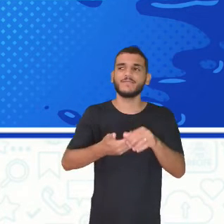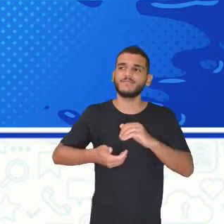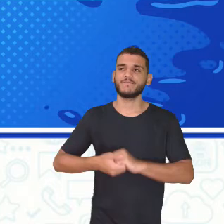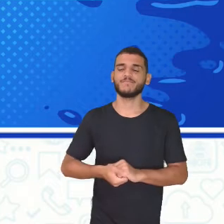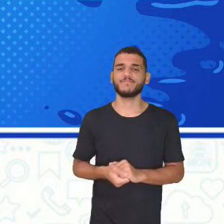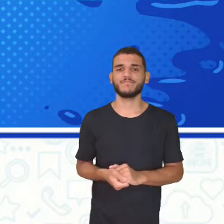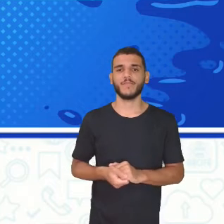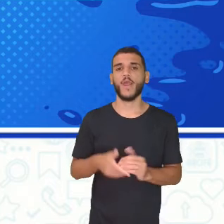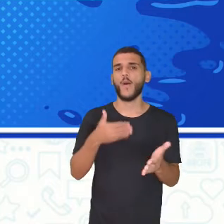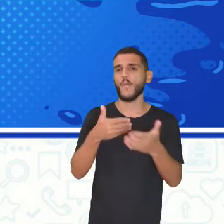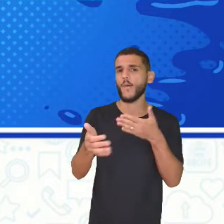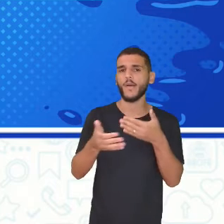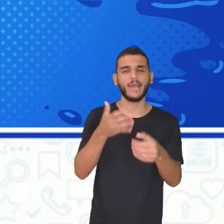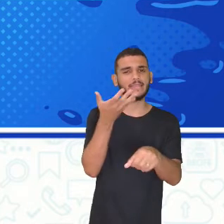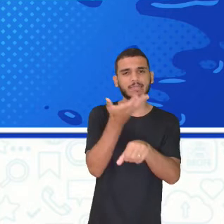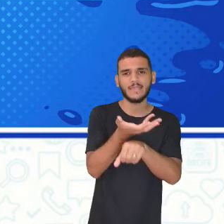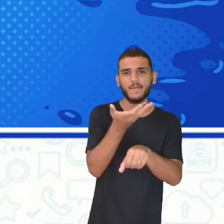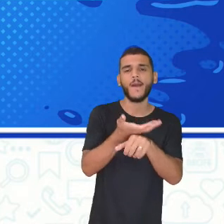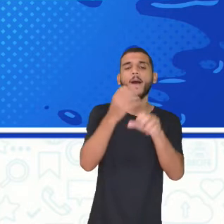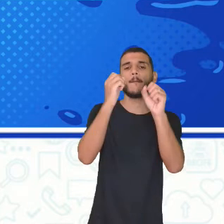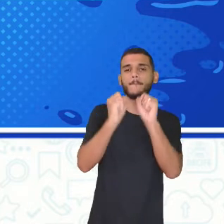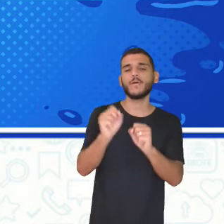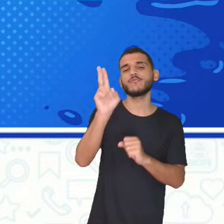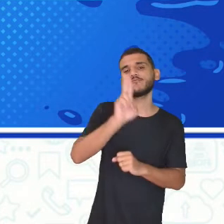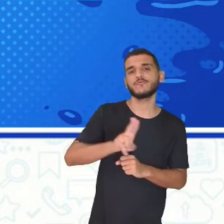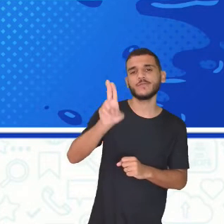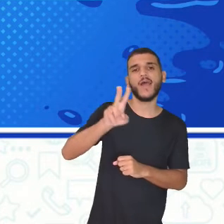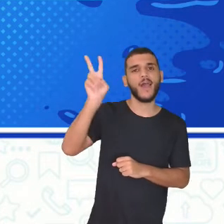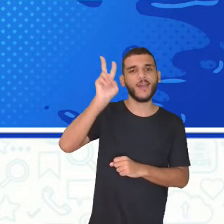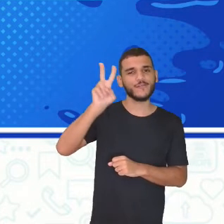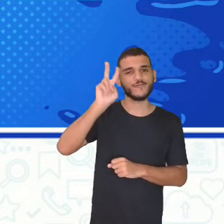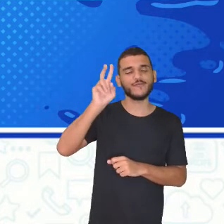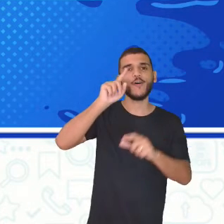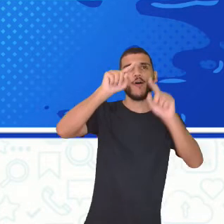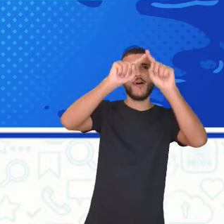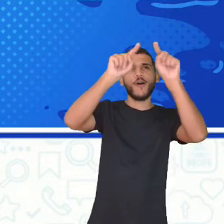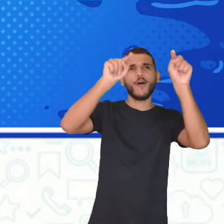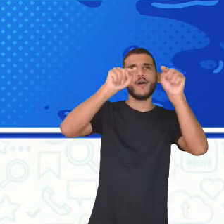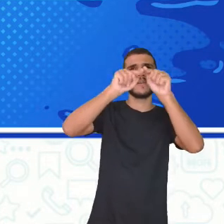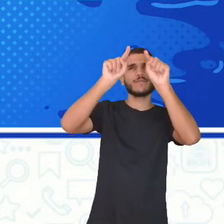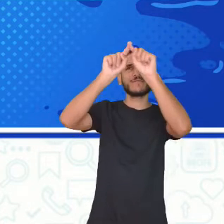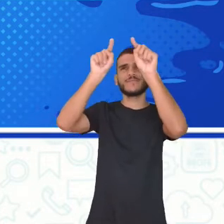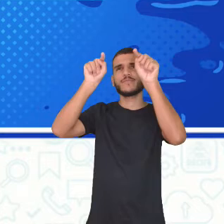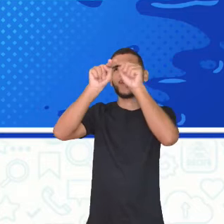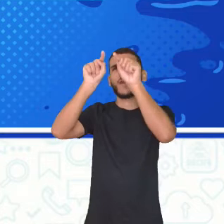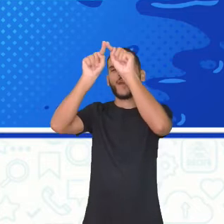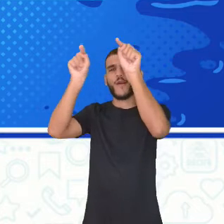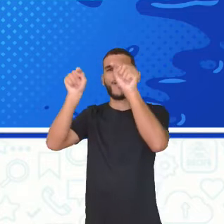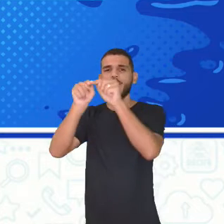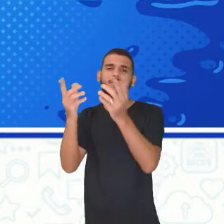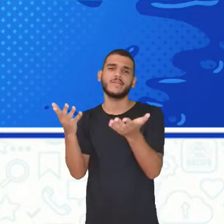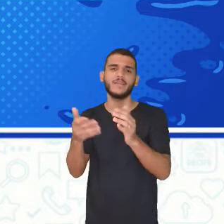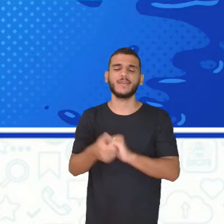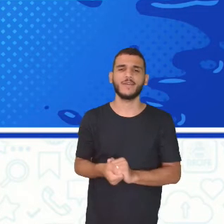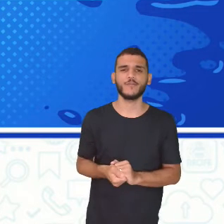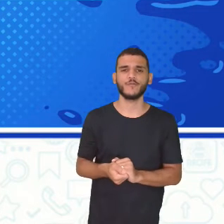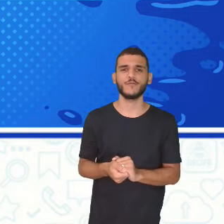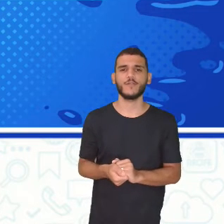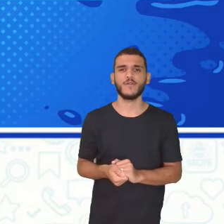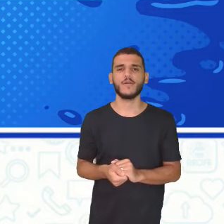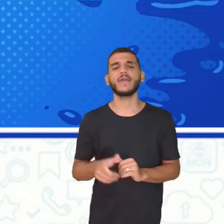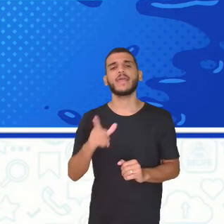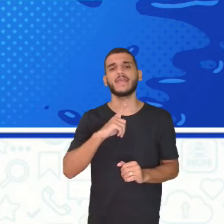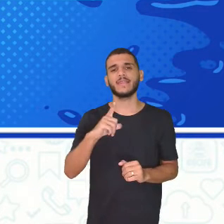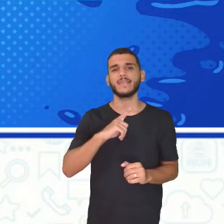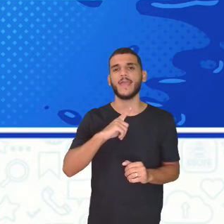pode aproveitar as HQs e trabalhar, não é, os conteúdos, prendendo assim,